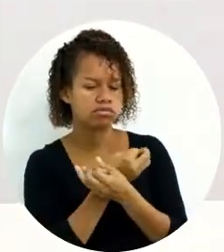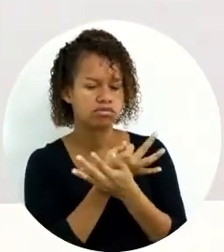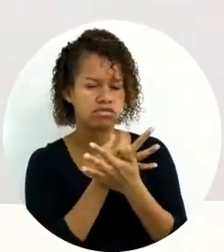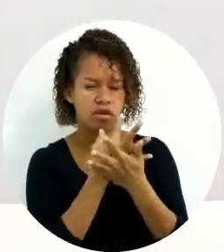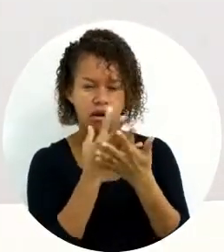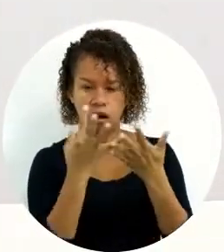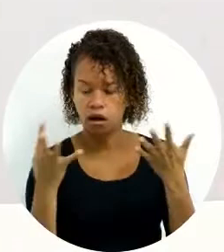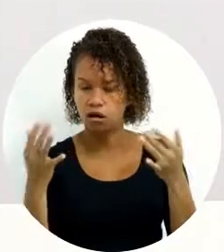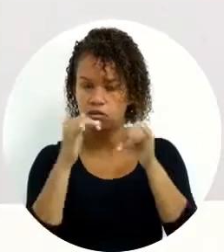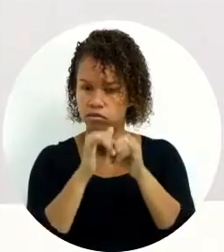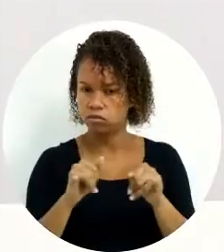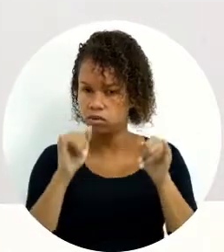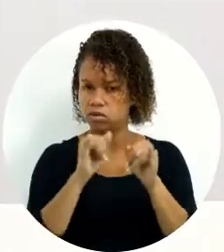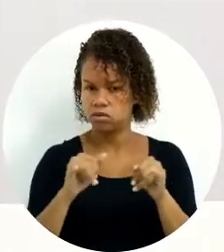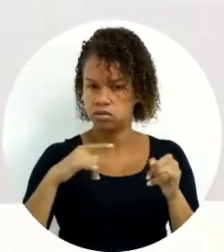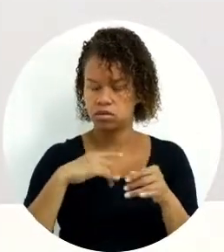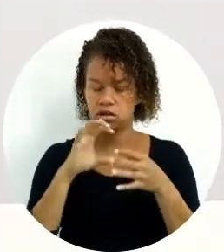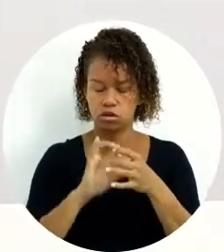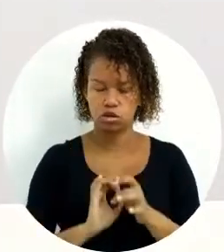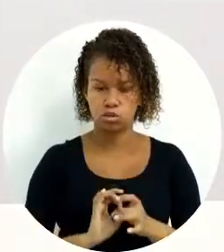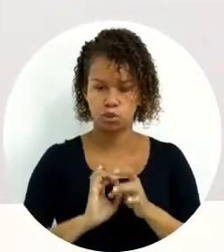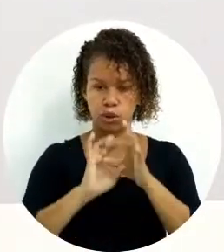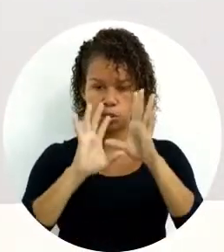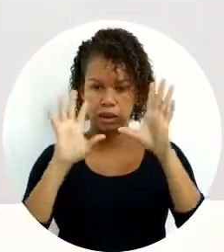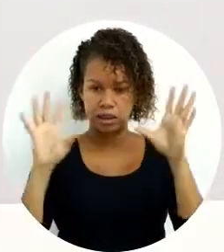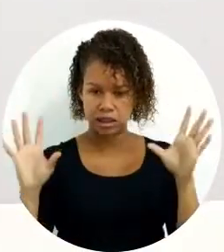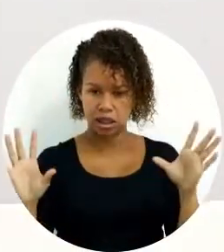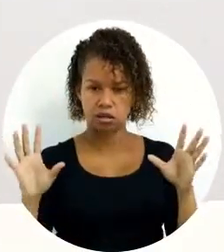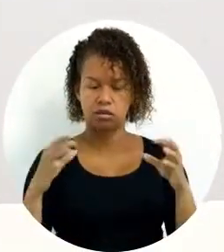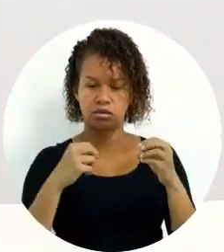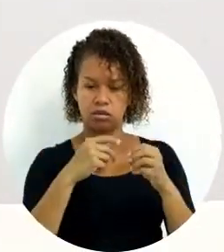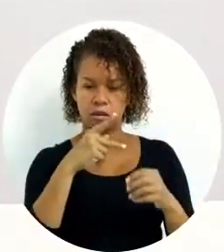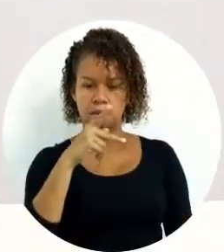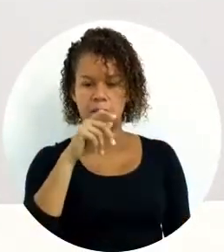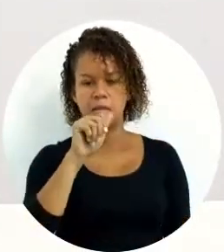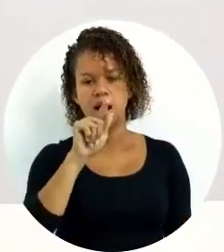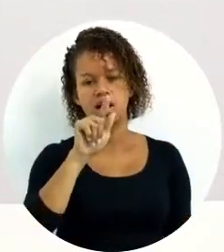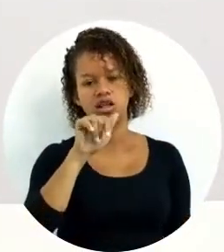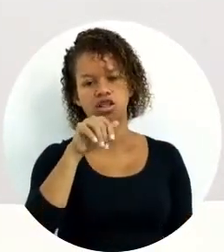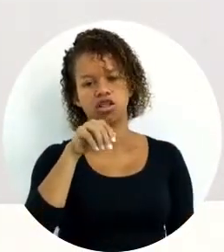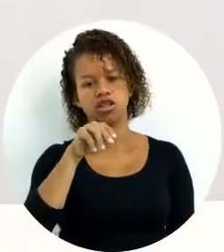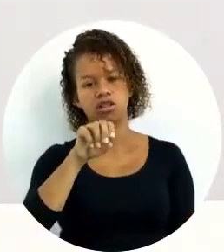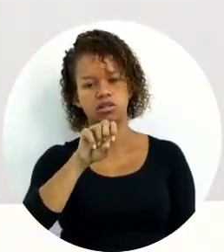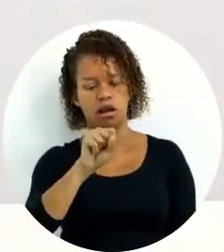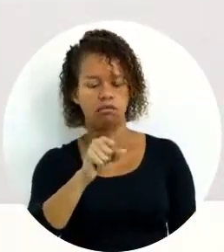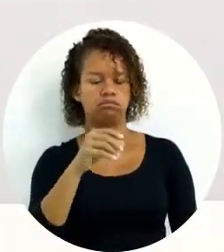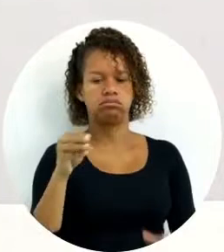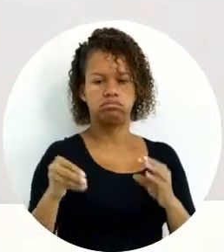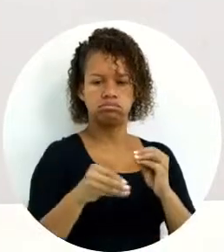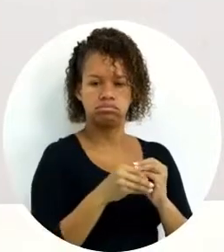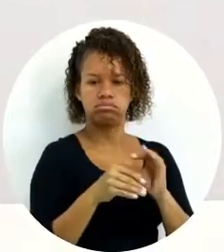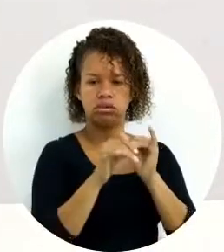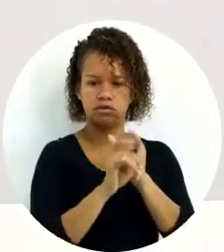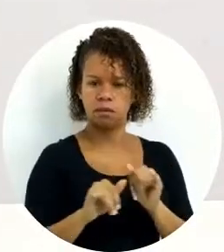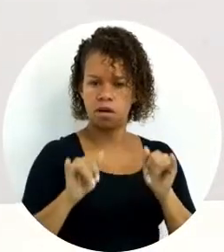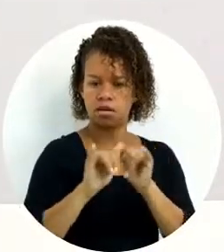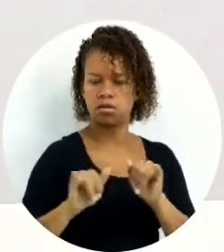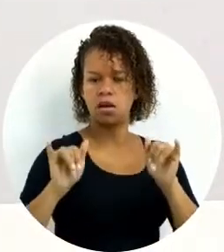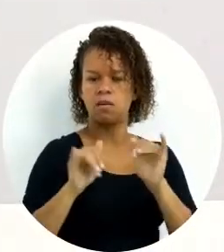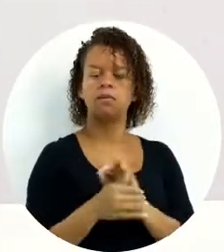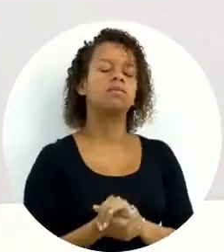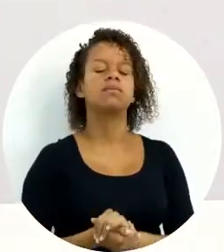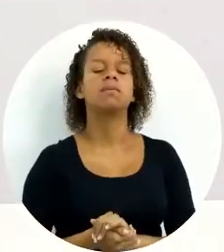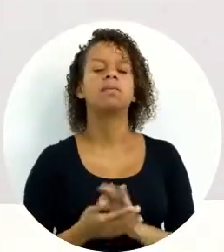de informações que são disponibilizadas a partir das páginas que possuem documentos e itens de informação, e essas itens de